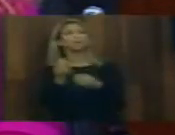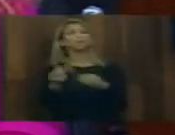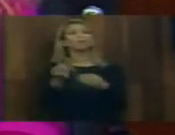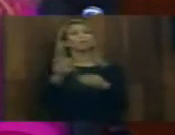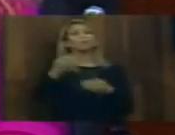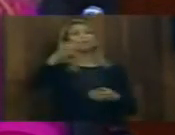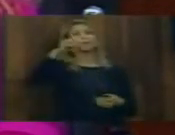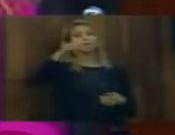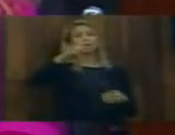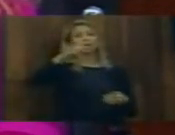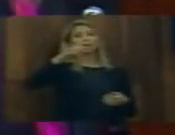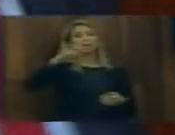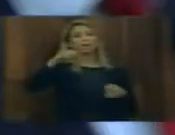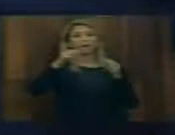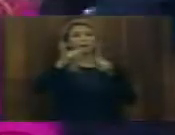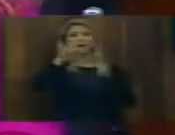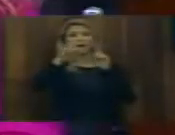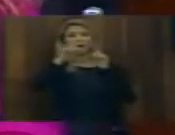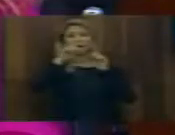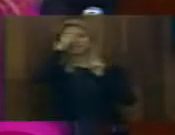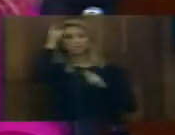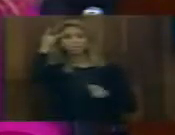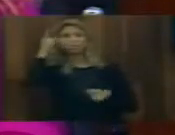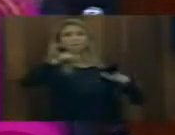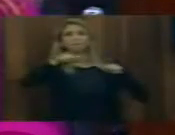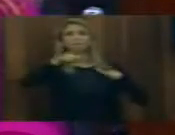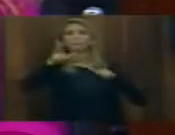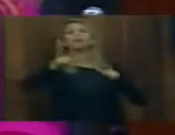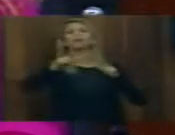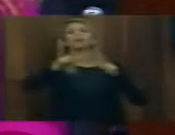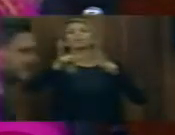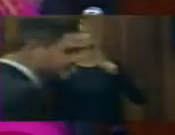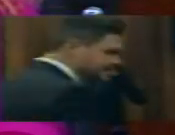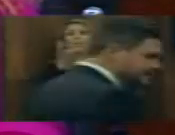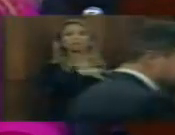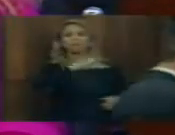Ofício 225/2019. Veto